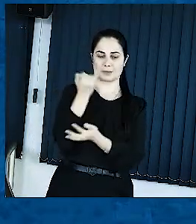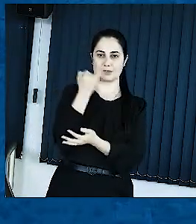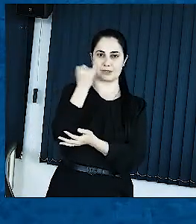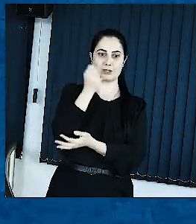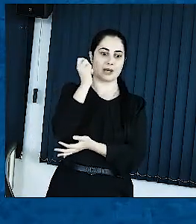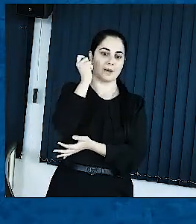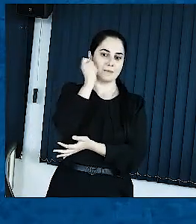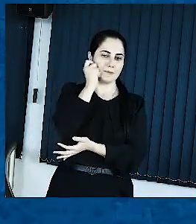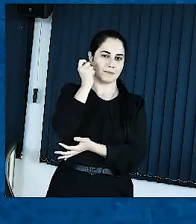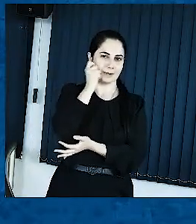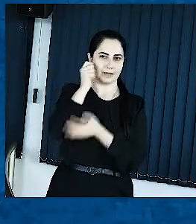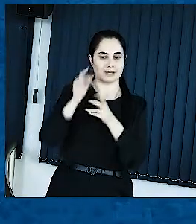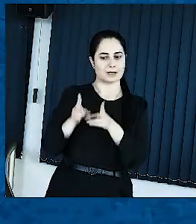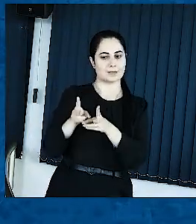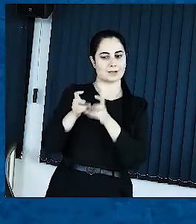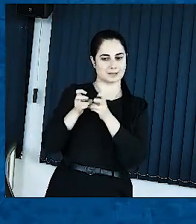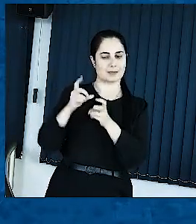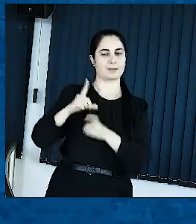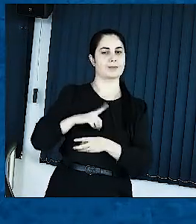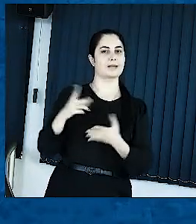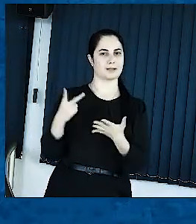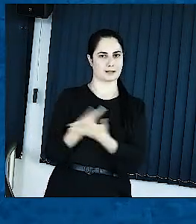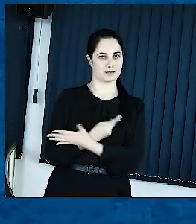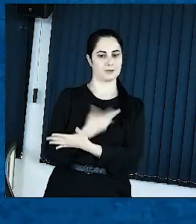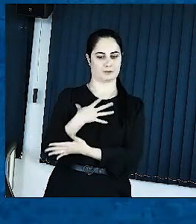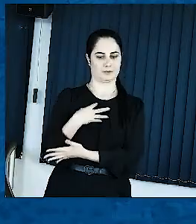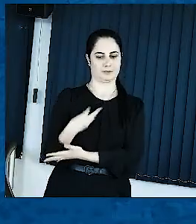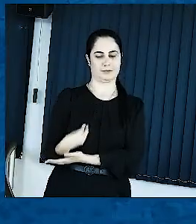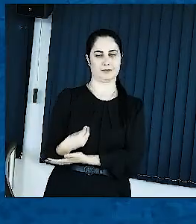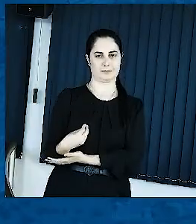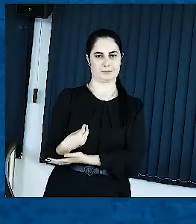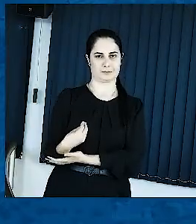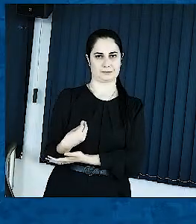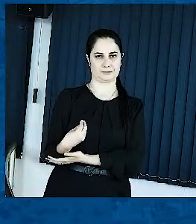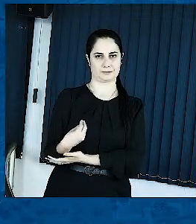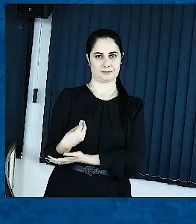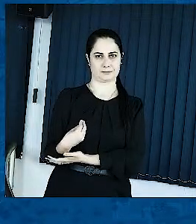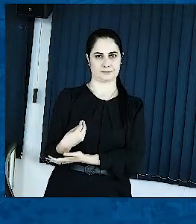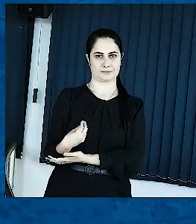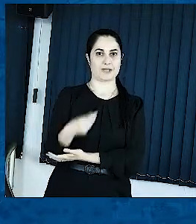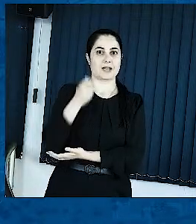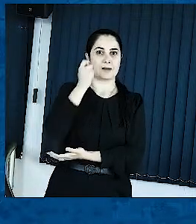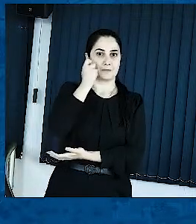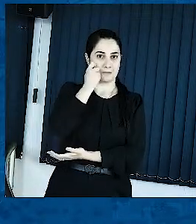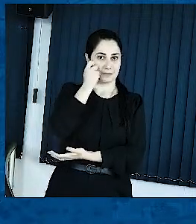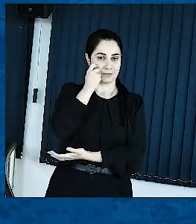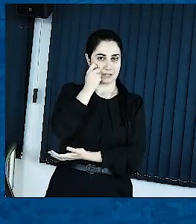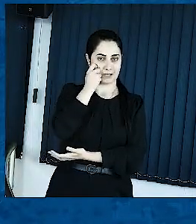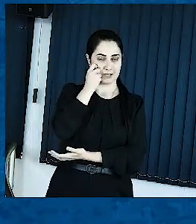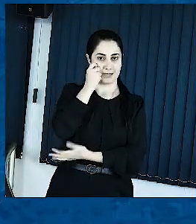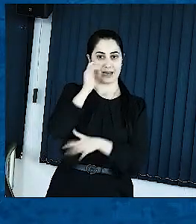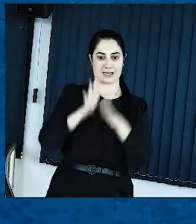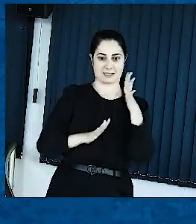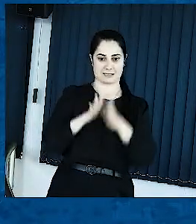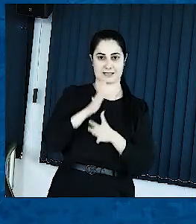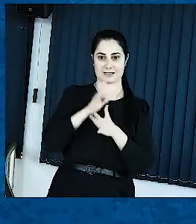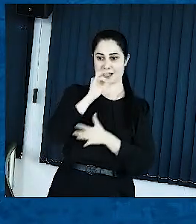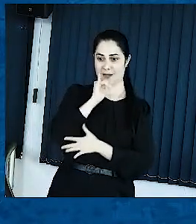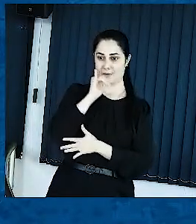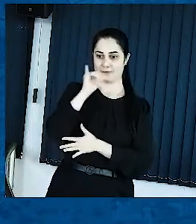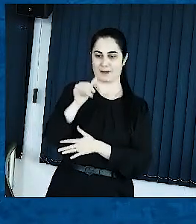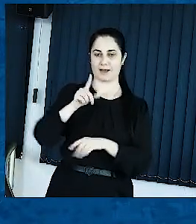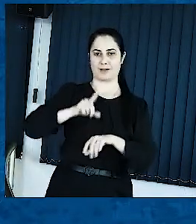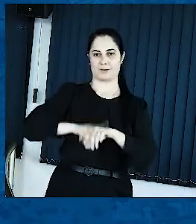A mãe percebe que tem algo errado com o filho. E a mãe, muitas vezes, fala